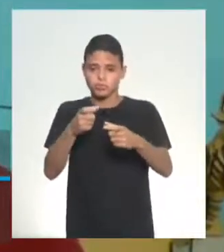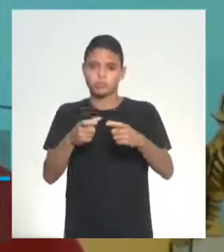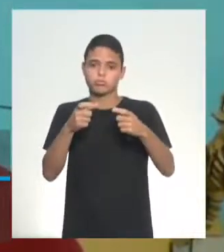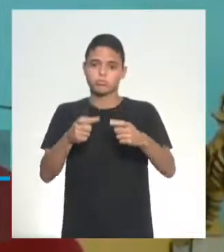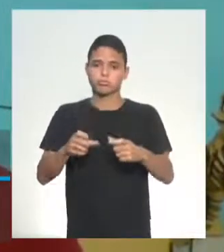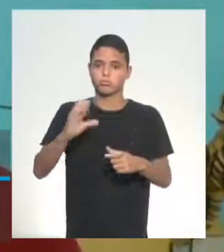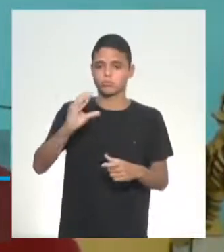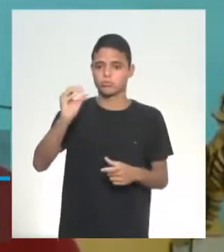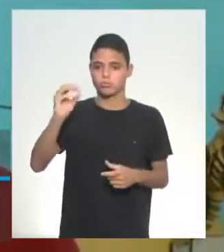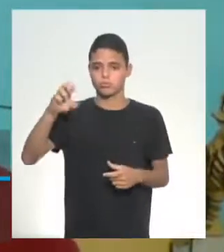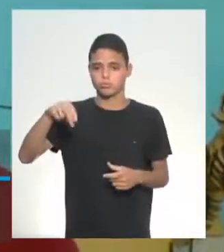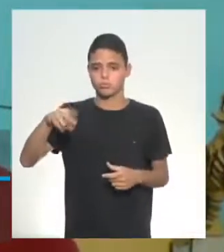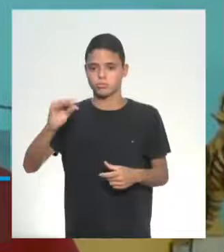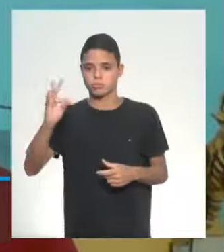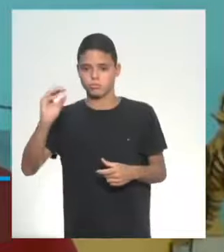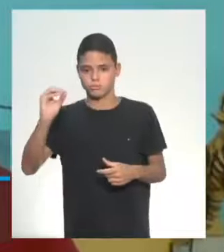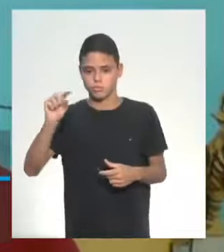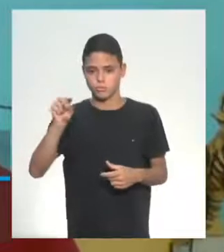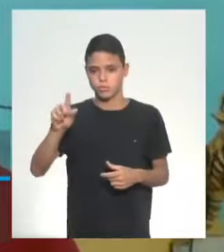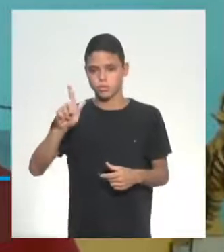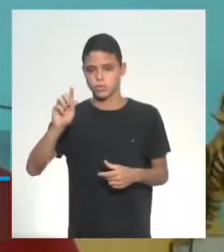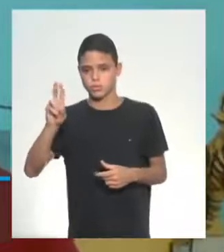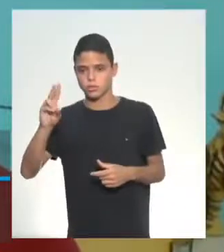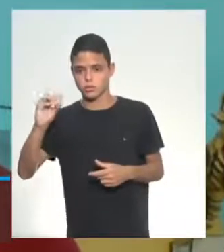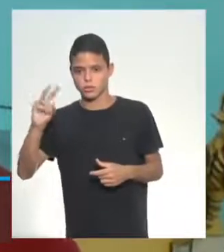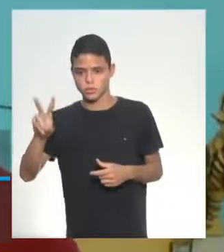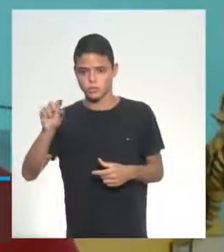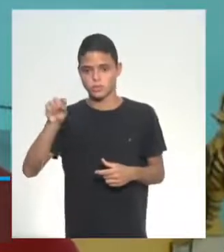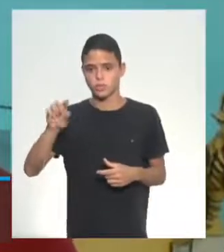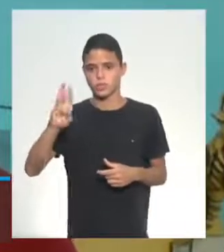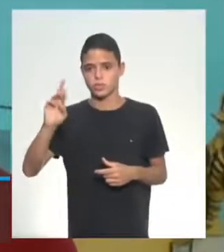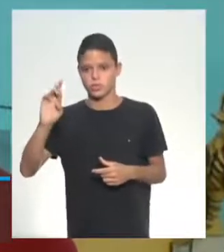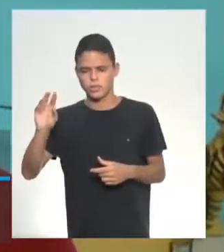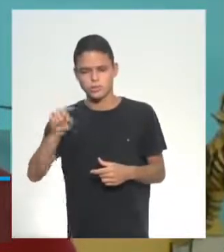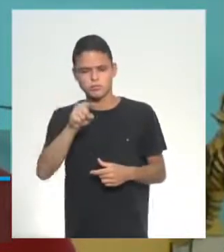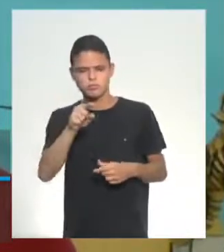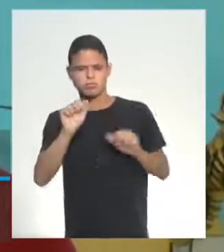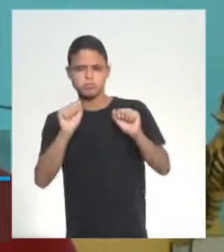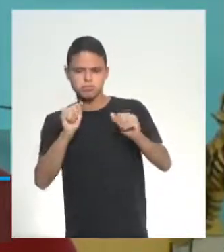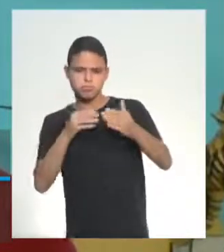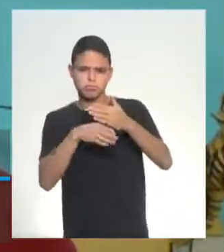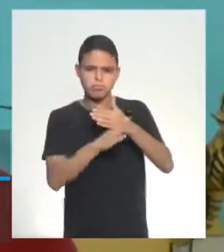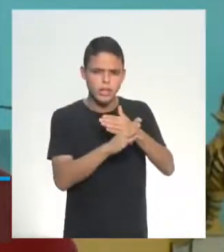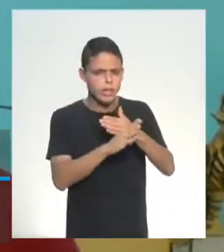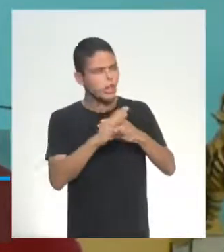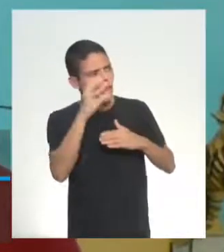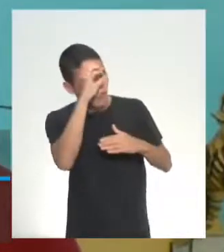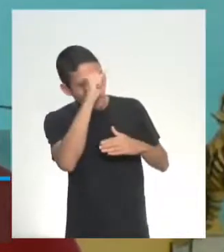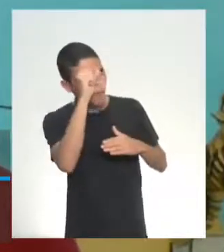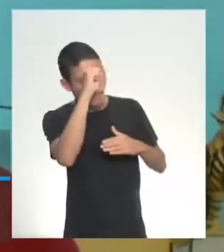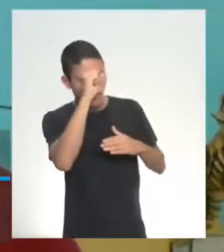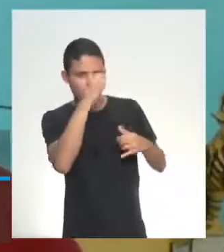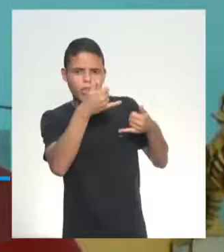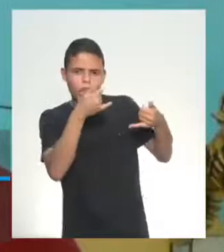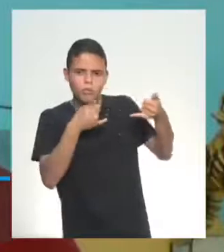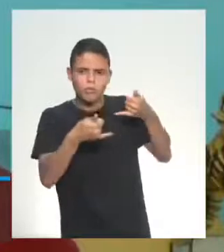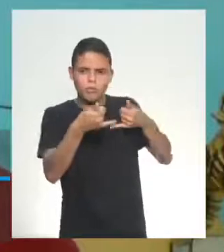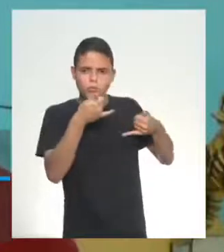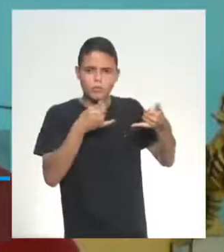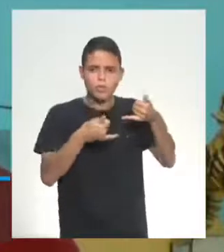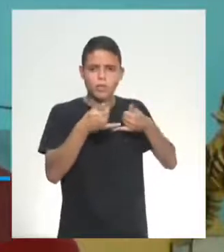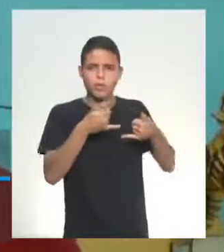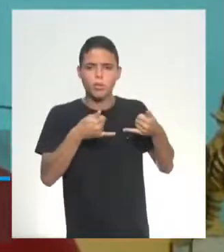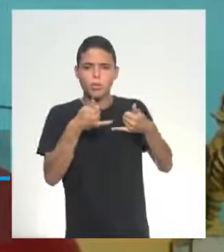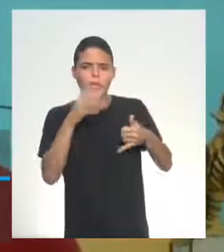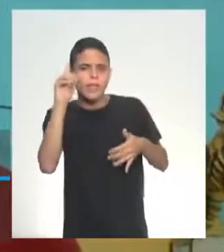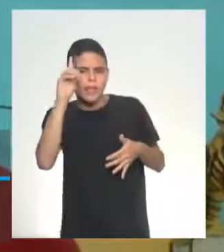centrodinovacal.sp.gov.br. Lá no nosso site a gente vai ter todas as informações, quais são as trilhas formativas disponíveis, quais são os dias que você pode